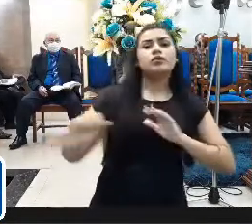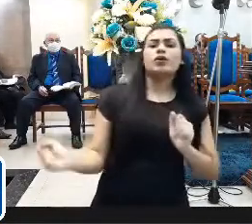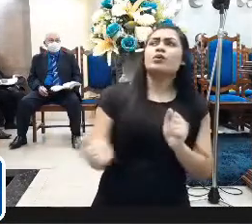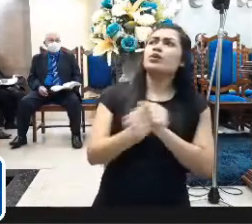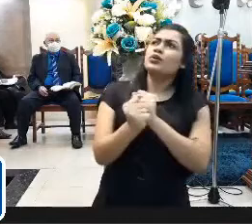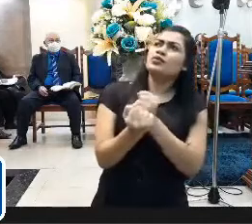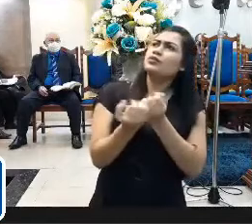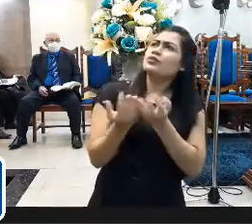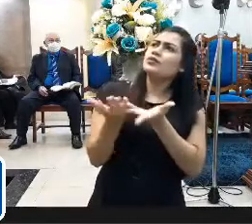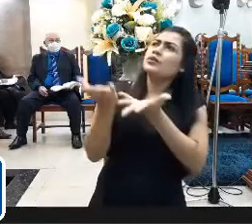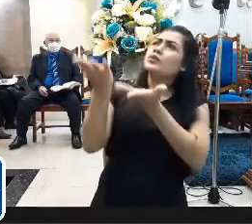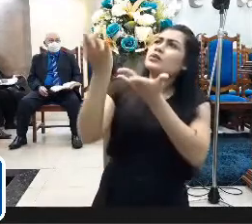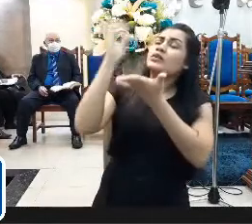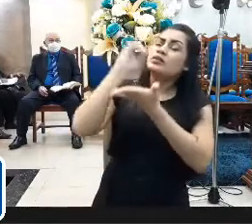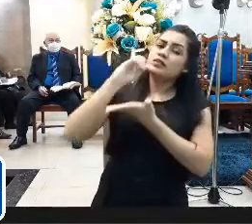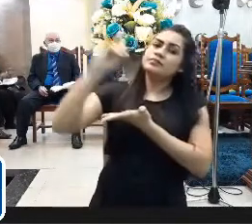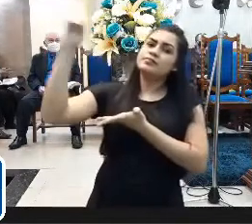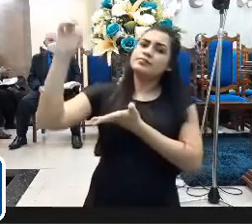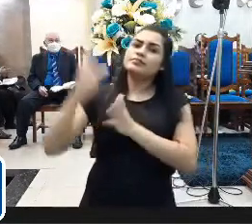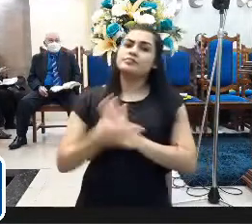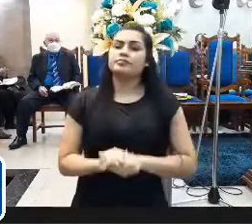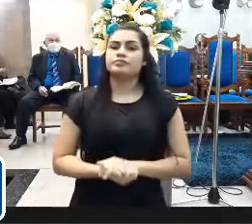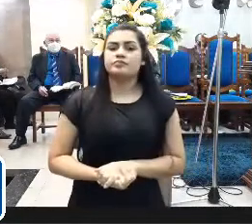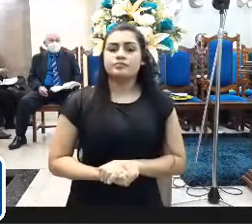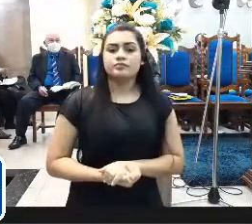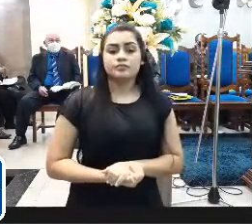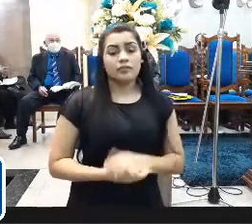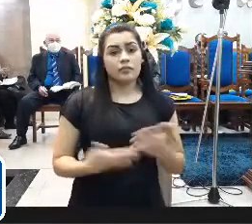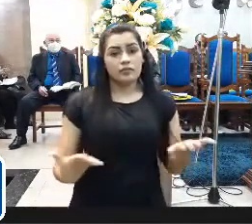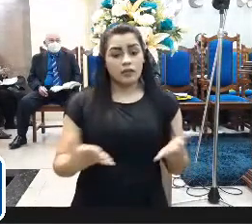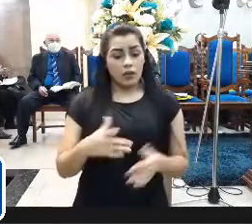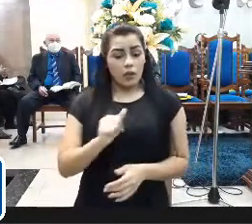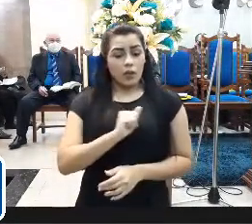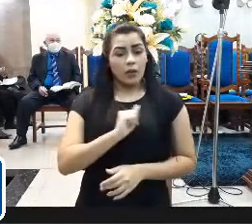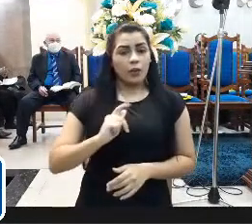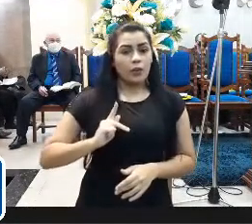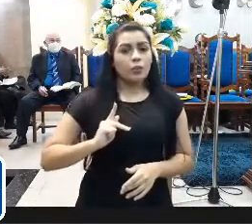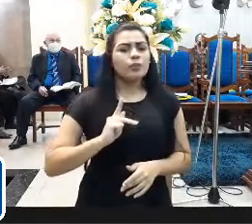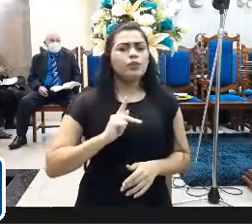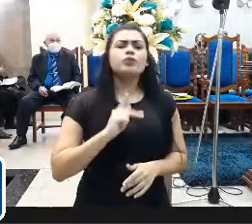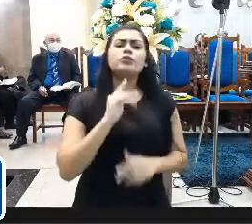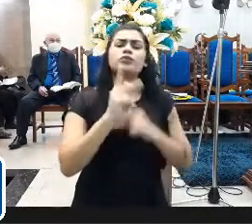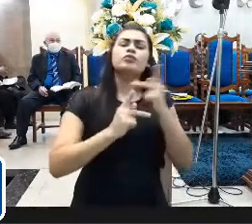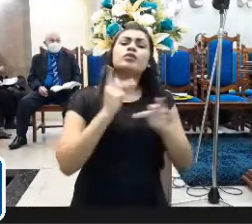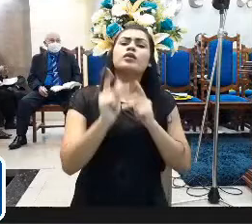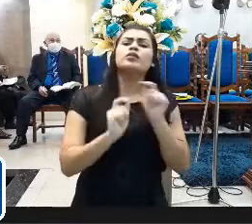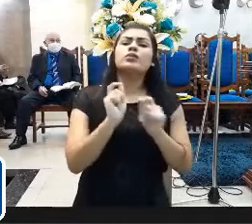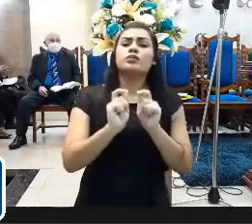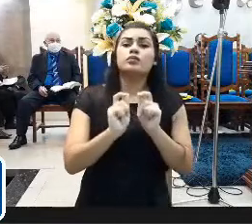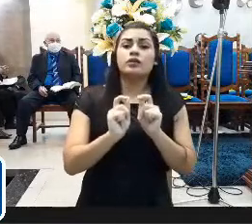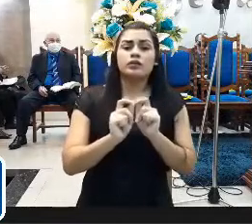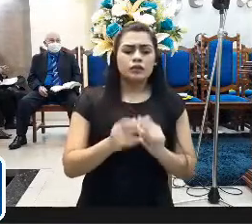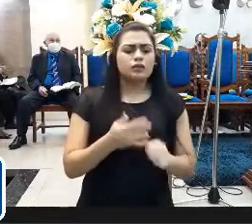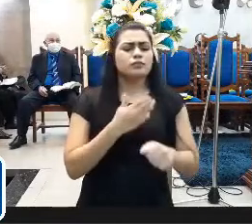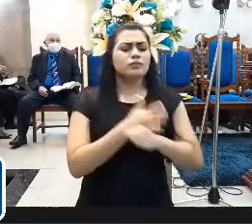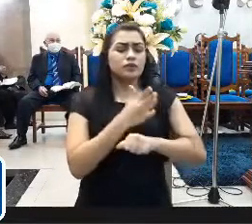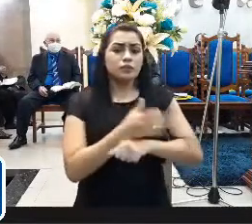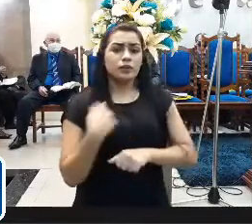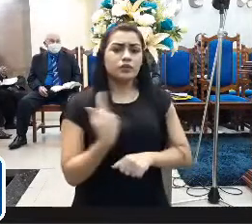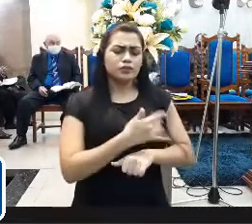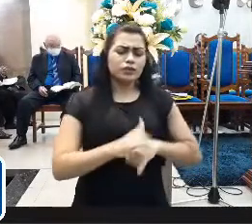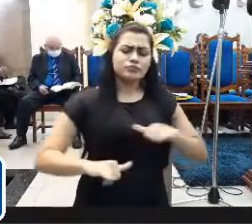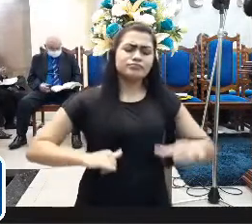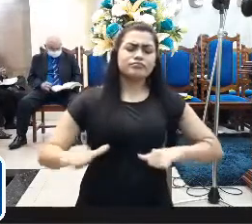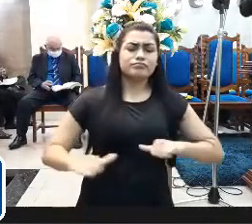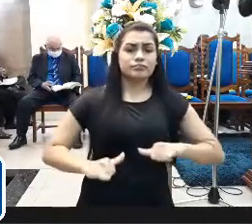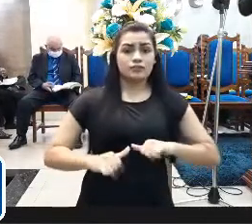a Deus. Então o apóstolo está dizendo o que para nós? Faz parte, padecer, sofrer. Olha 5:19